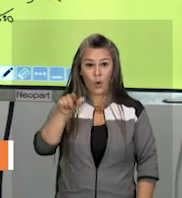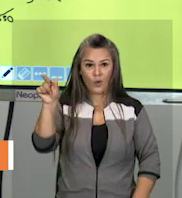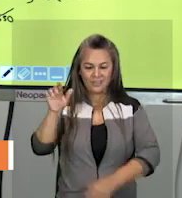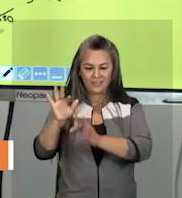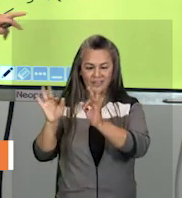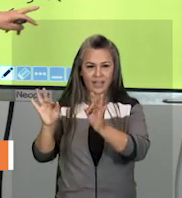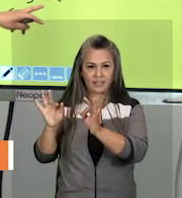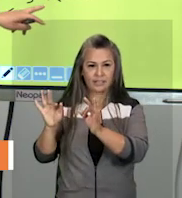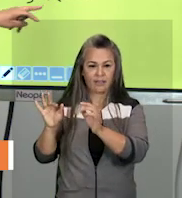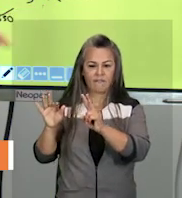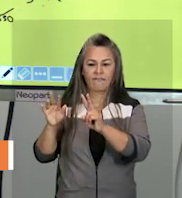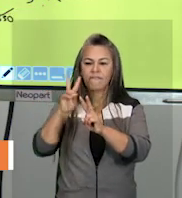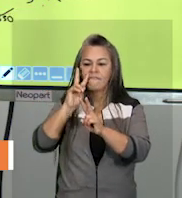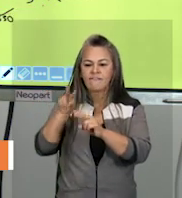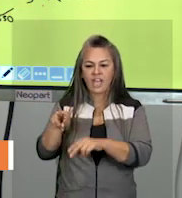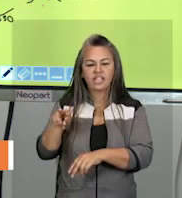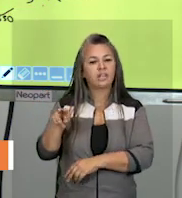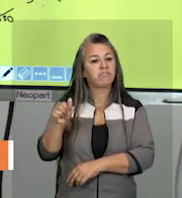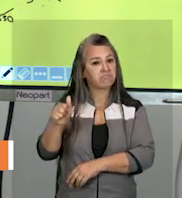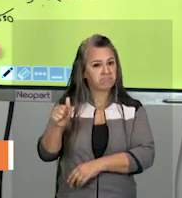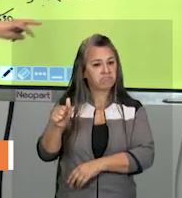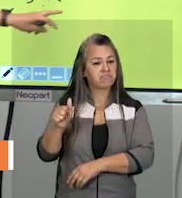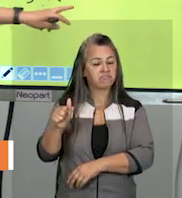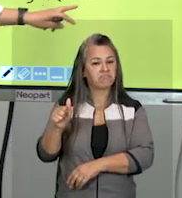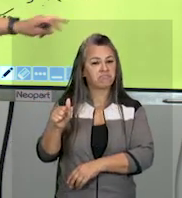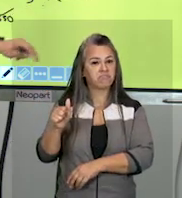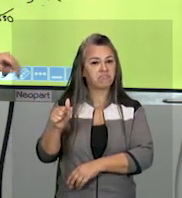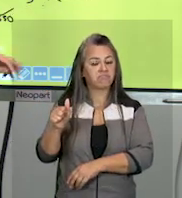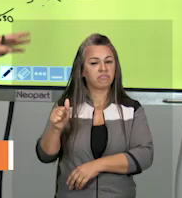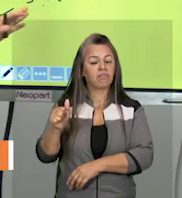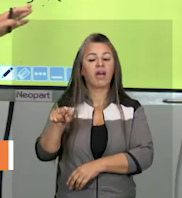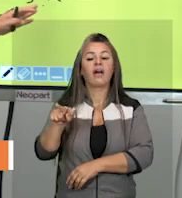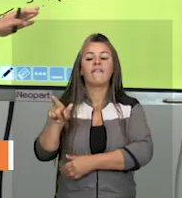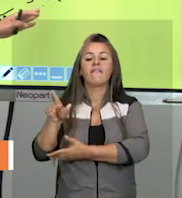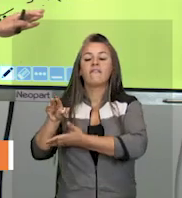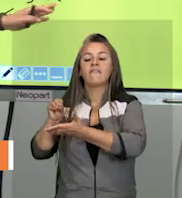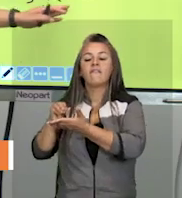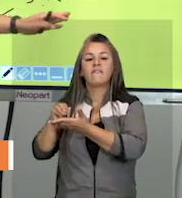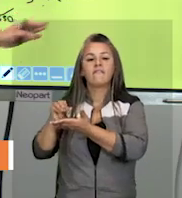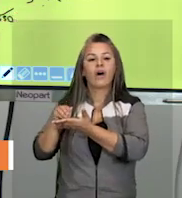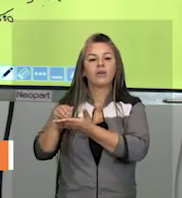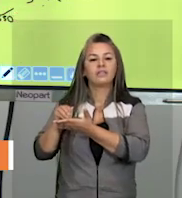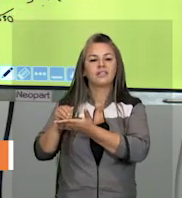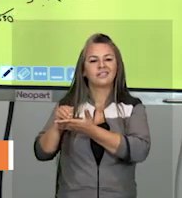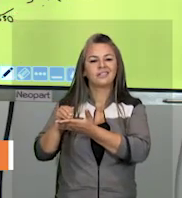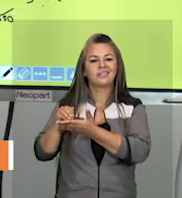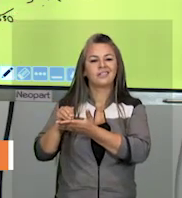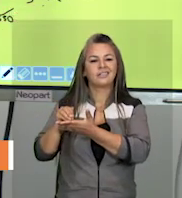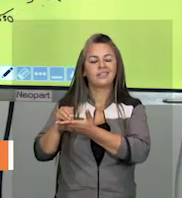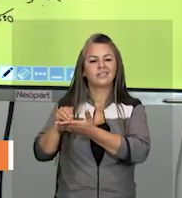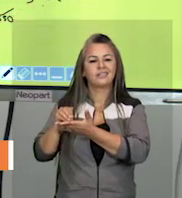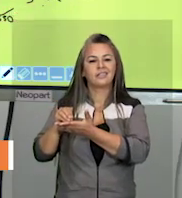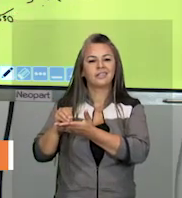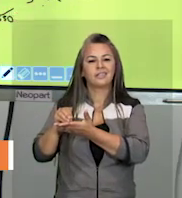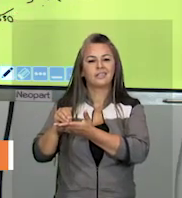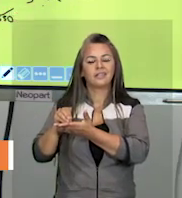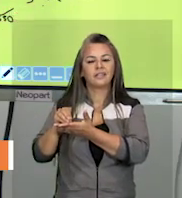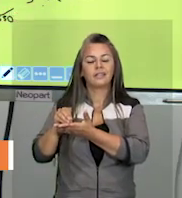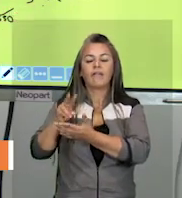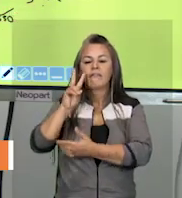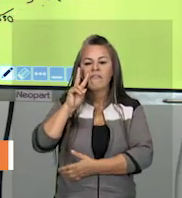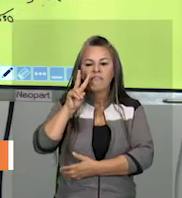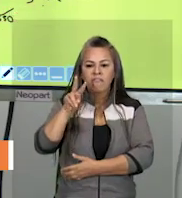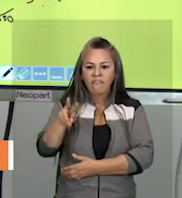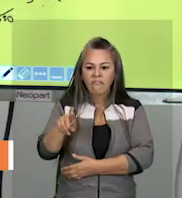oração. Por quê? Aqui é um verbo ver. Aqui, outro verbo, falta. Então, aqui é oração 1, oração 2. Veja isso,